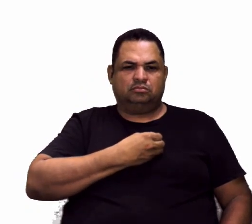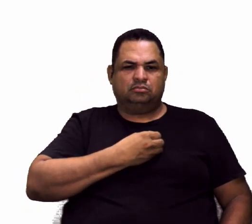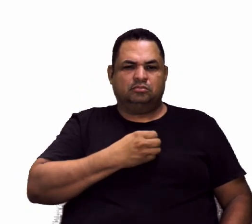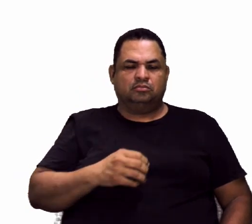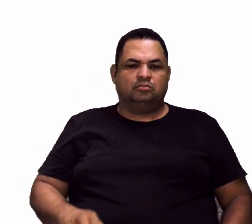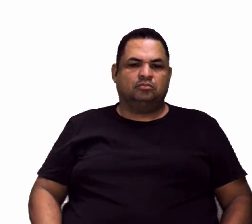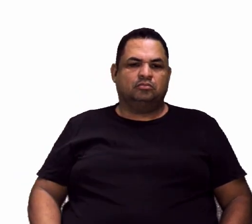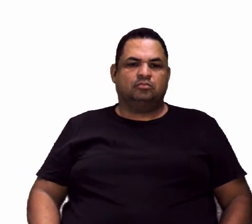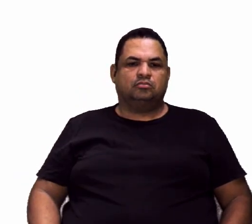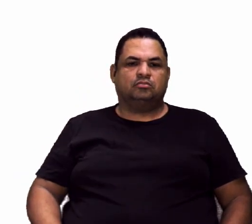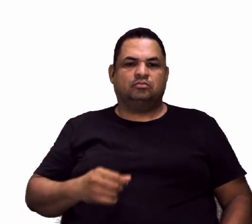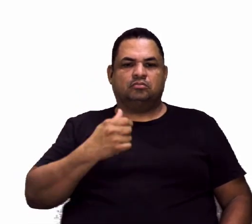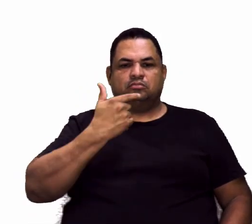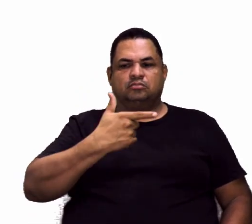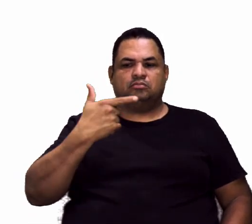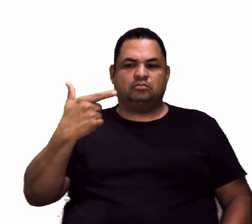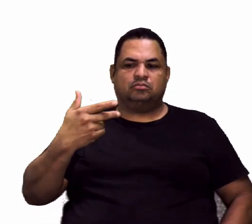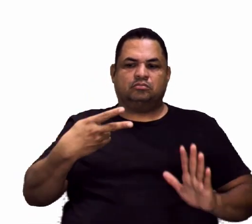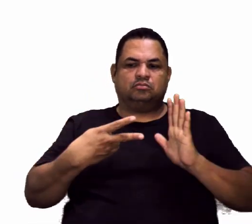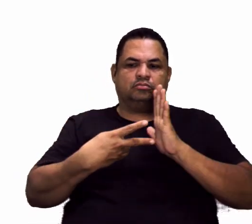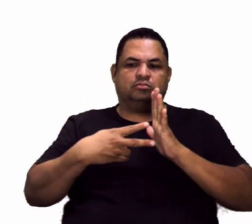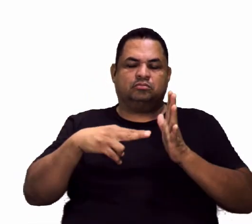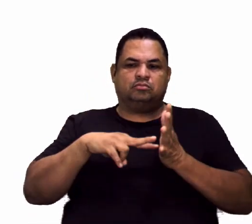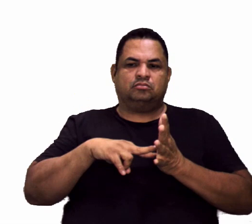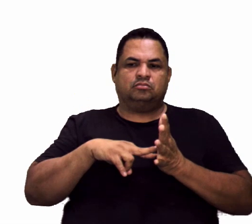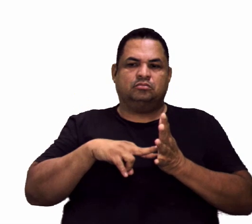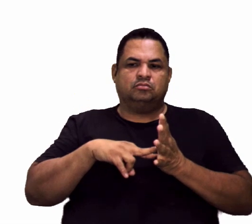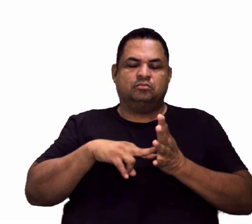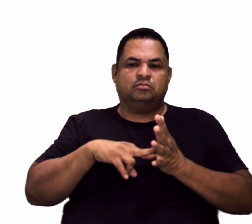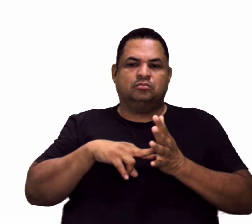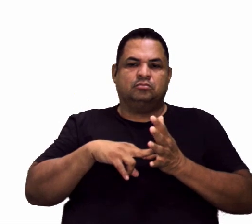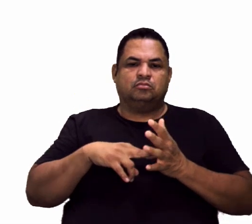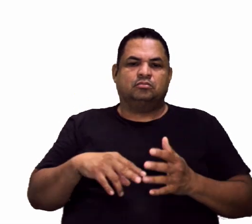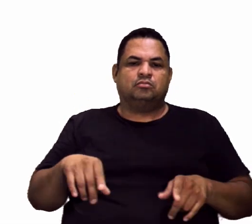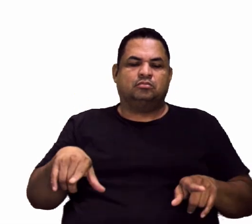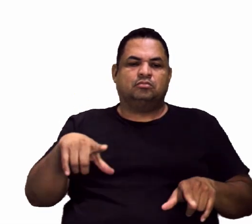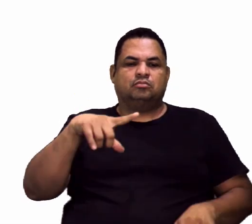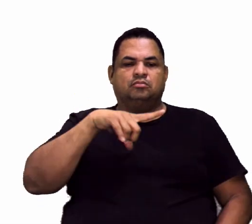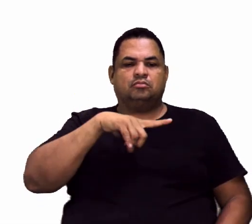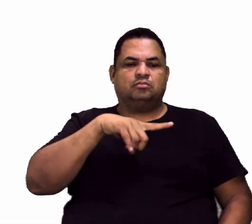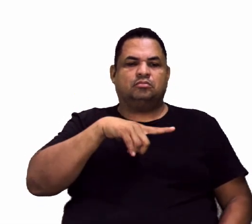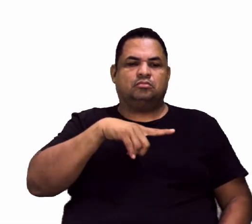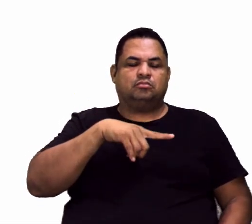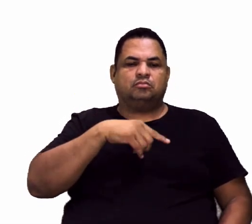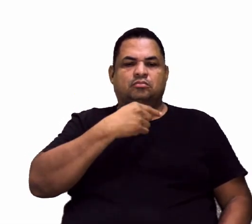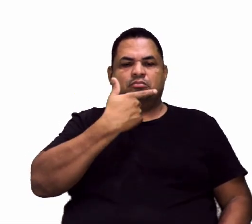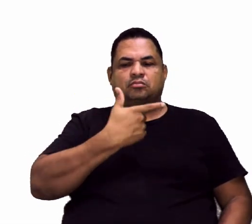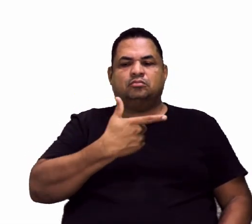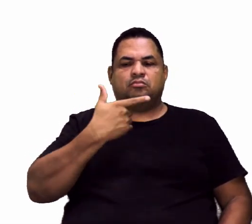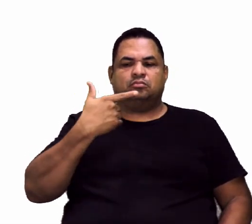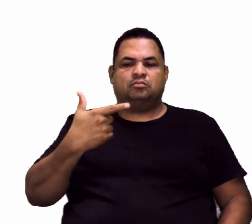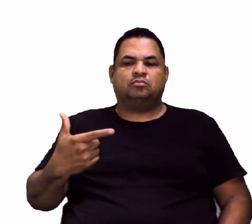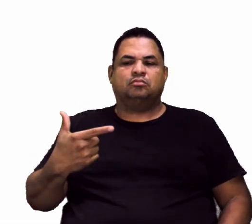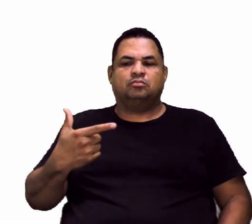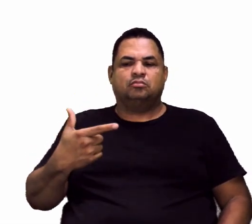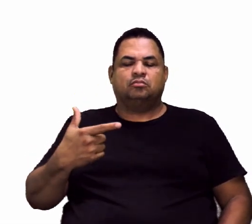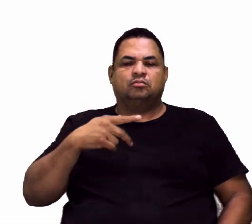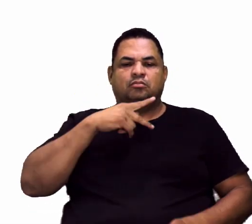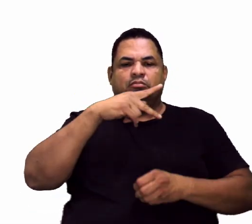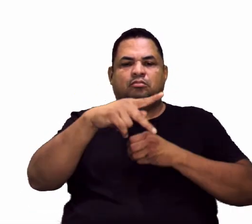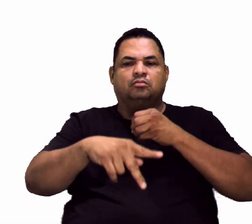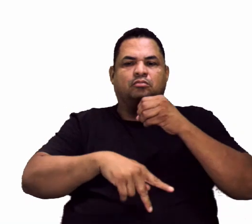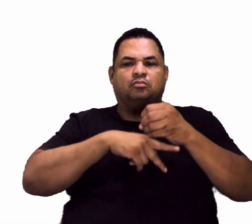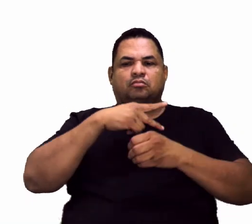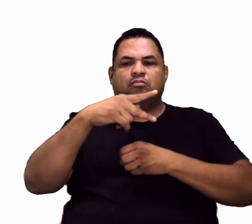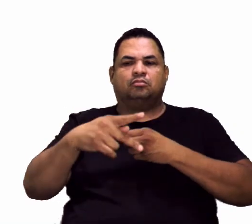é 22. Isto significa dizer que o titânio tem 22 prótons, não é